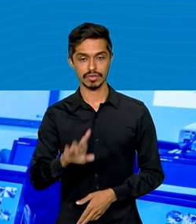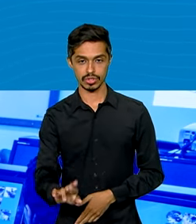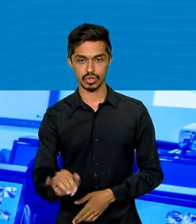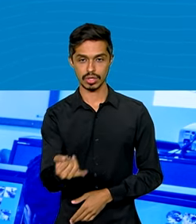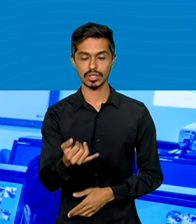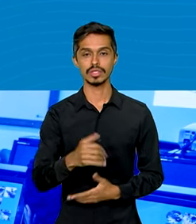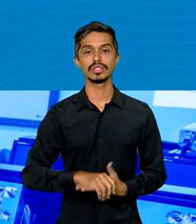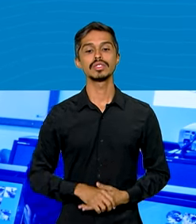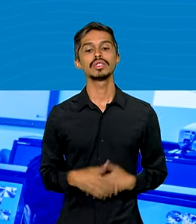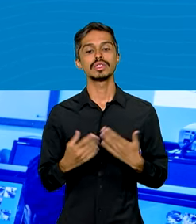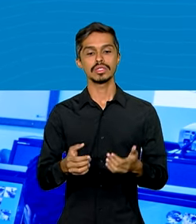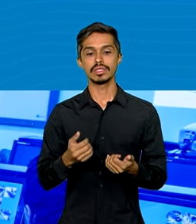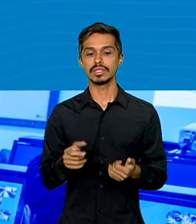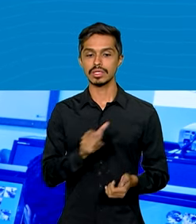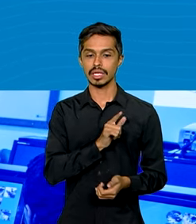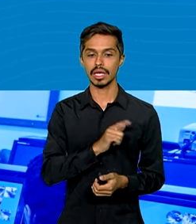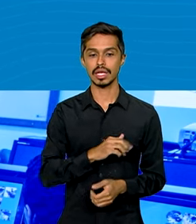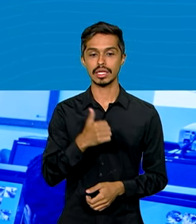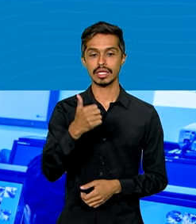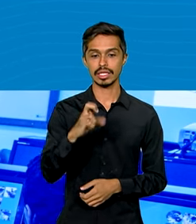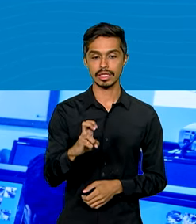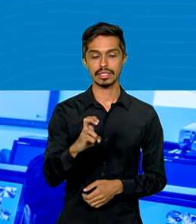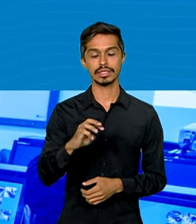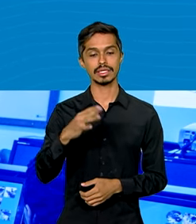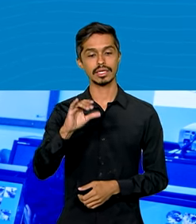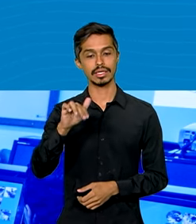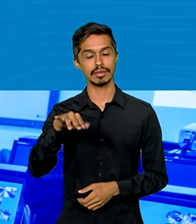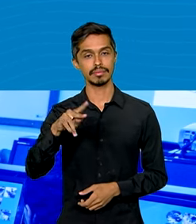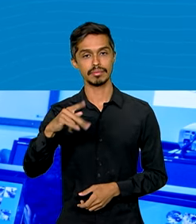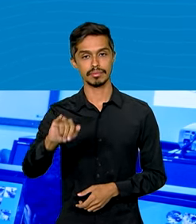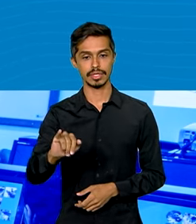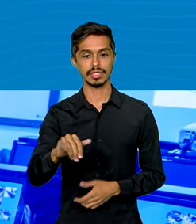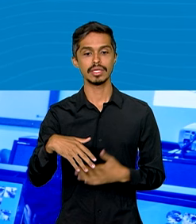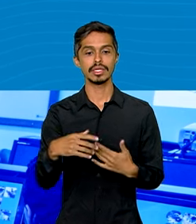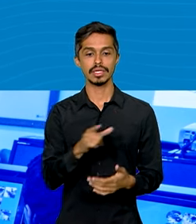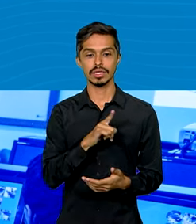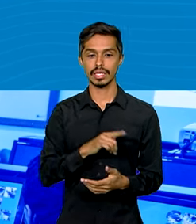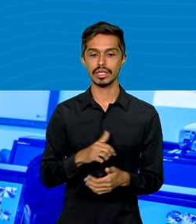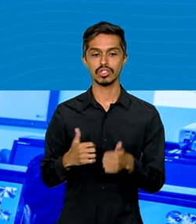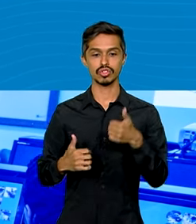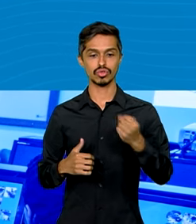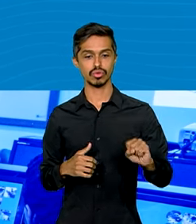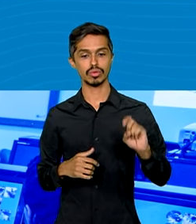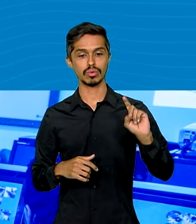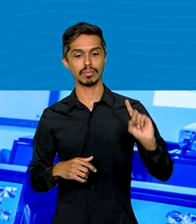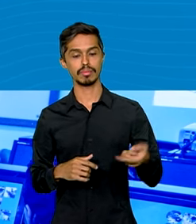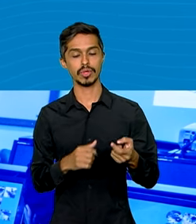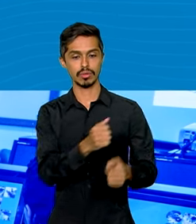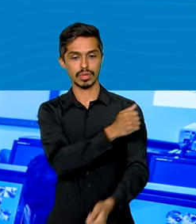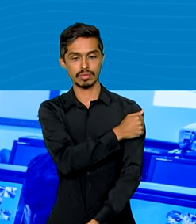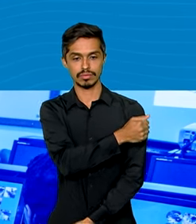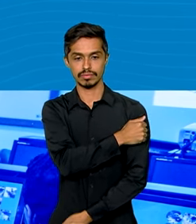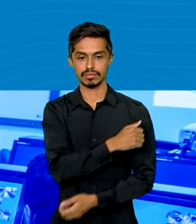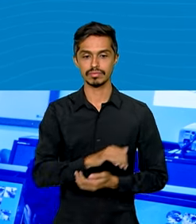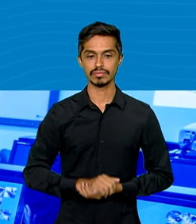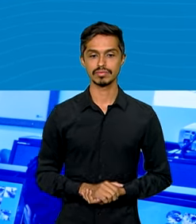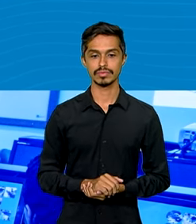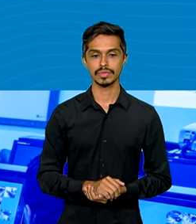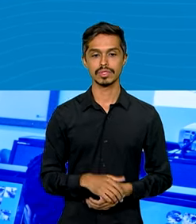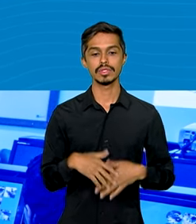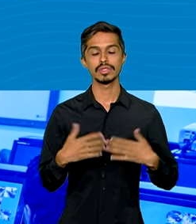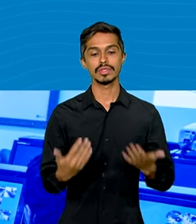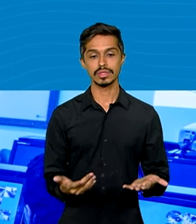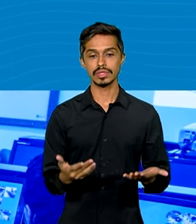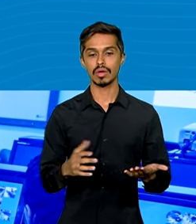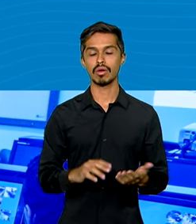Janeiro possui 15 campi no estado, que atendem mais de 18 mil estudantes. A expectativa é de